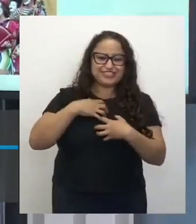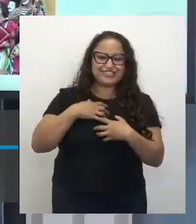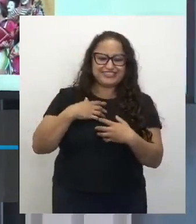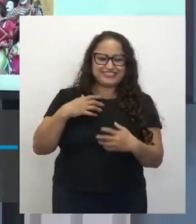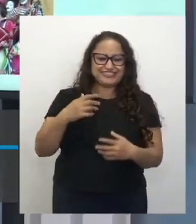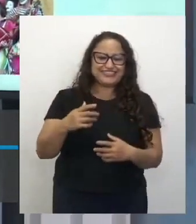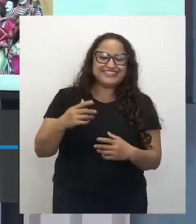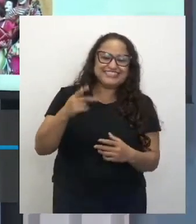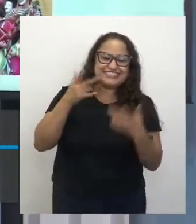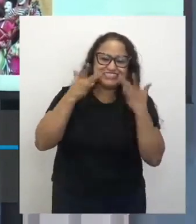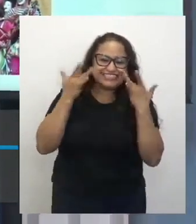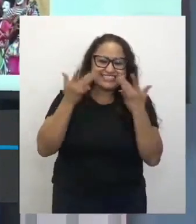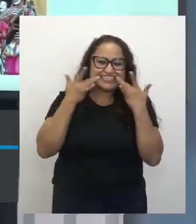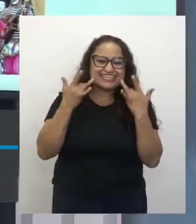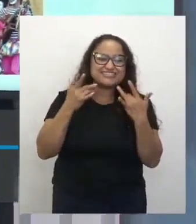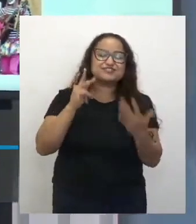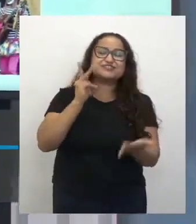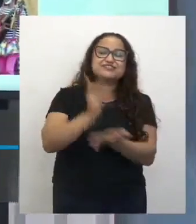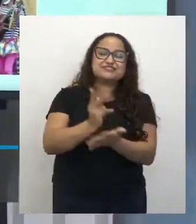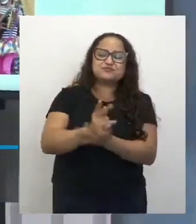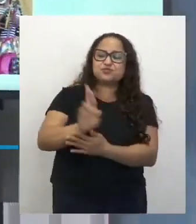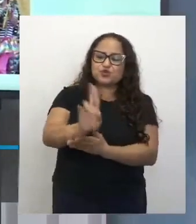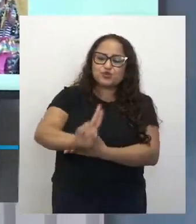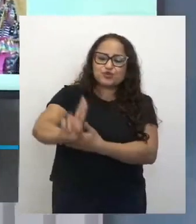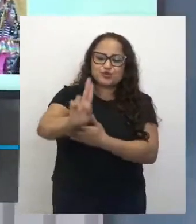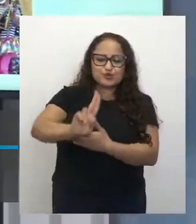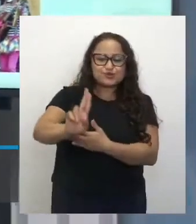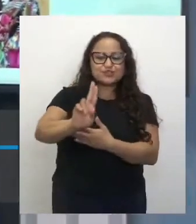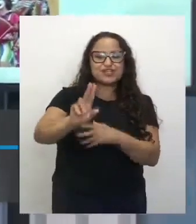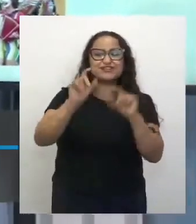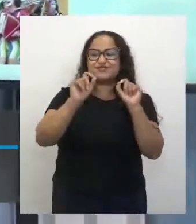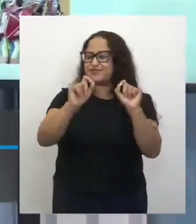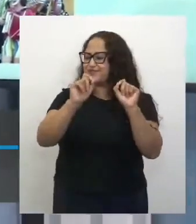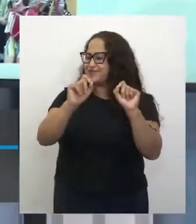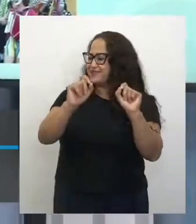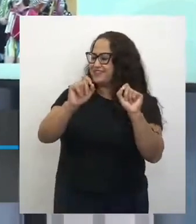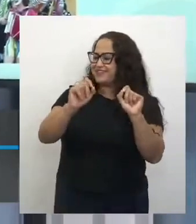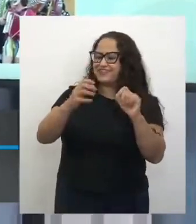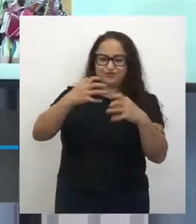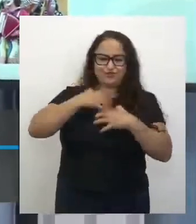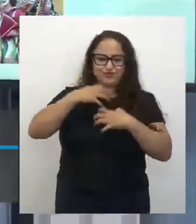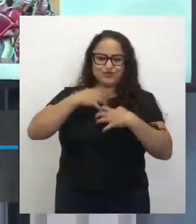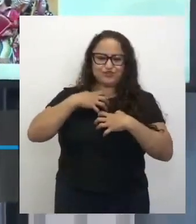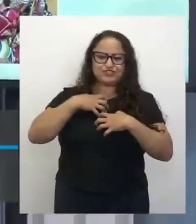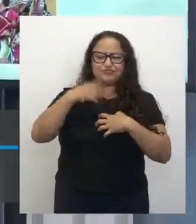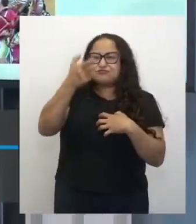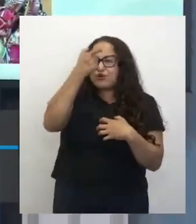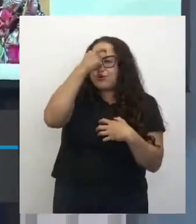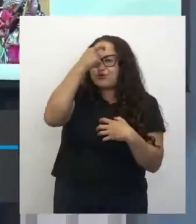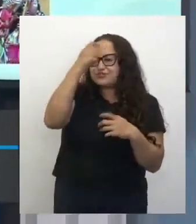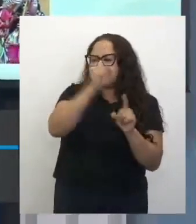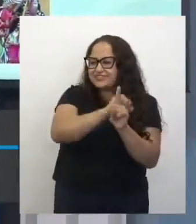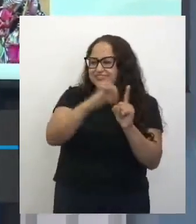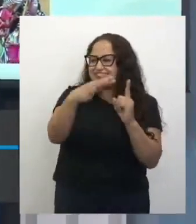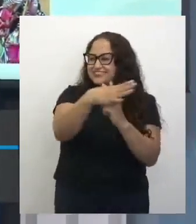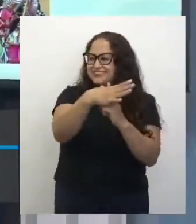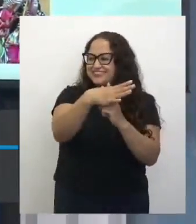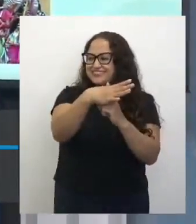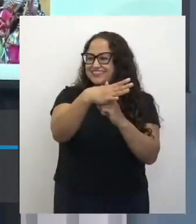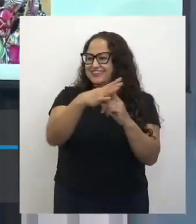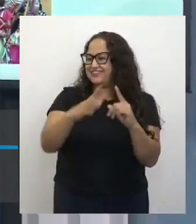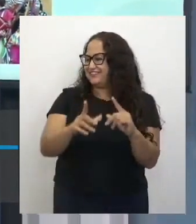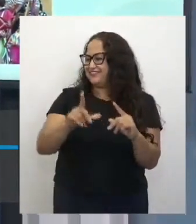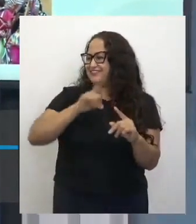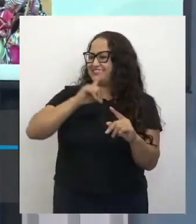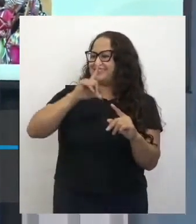a performance teatral ela está sendo muito utilizada com essa questão da conscientização social. Então, campanhas, né, no